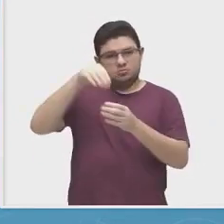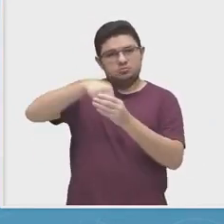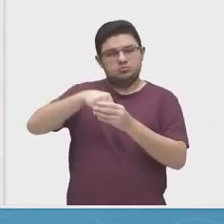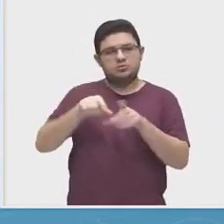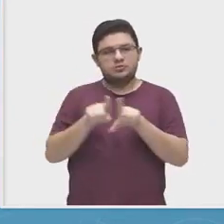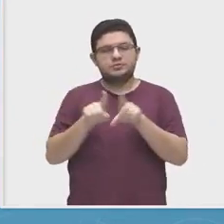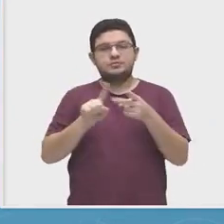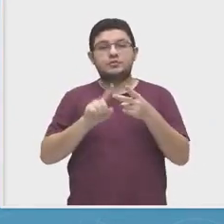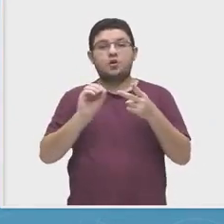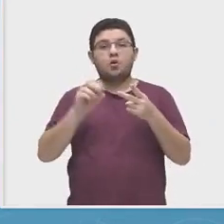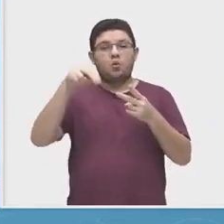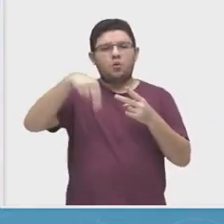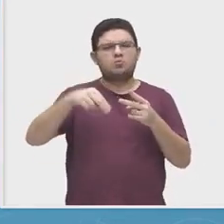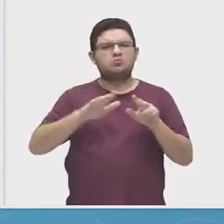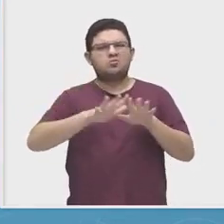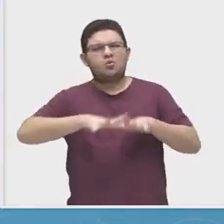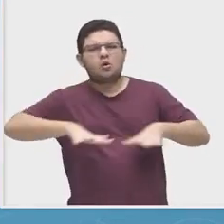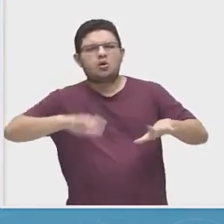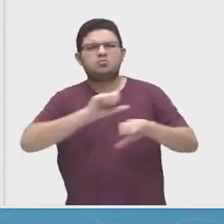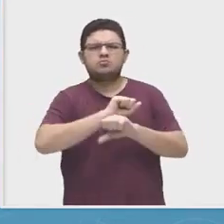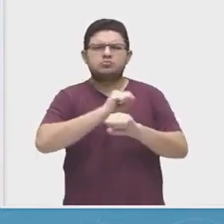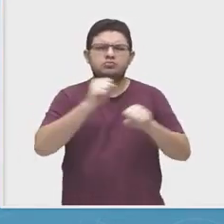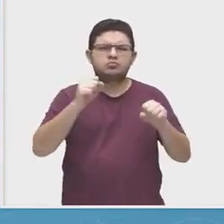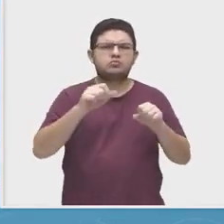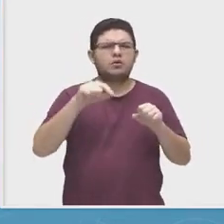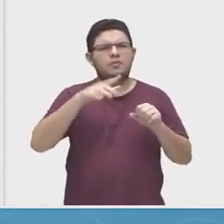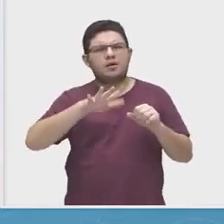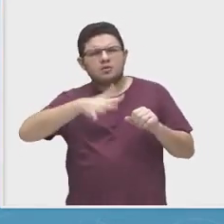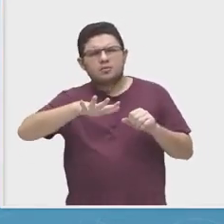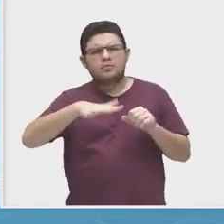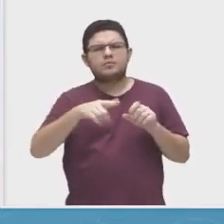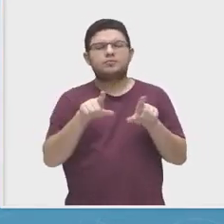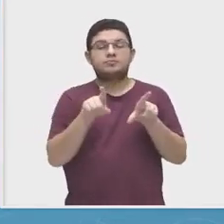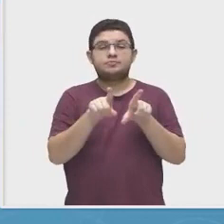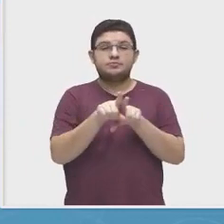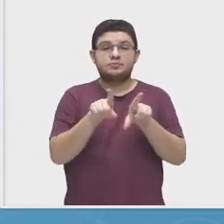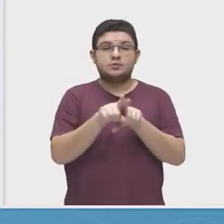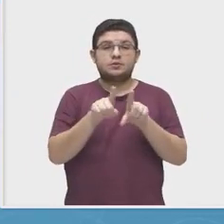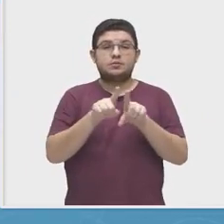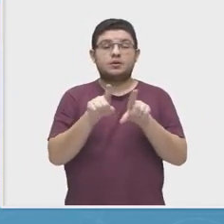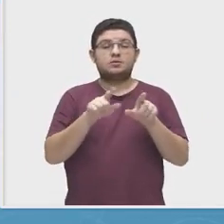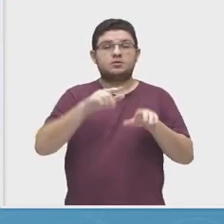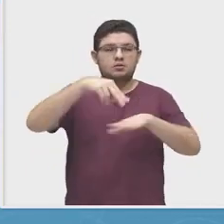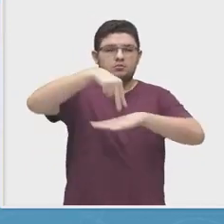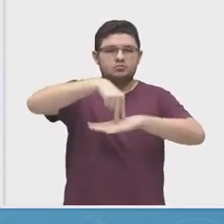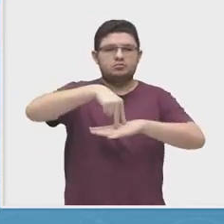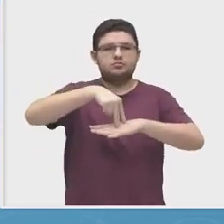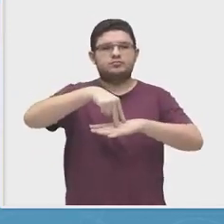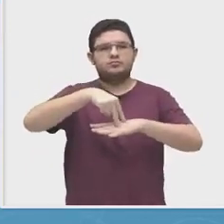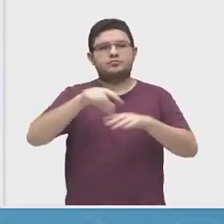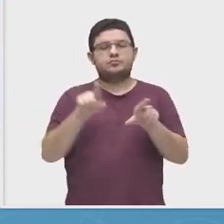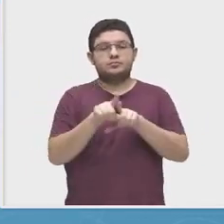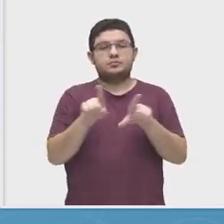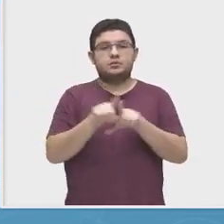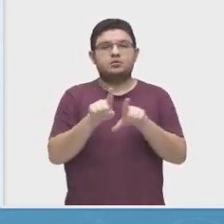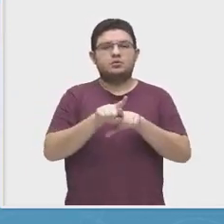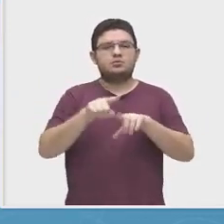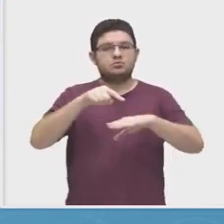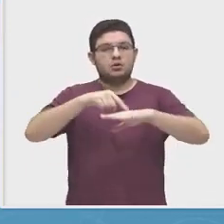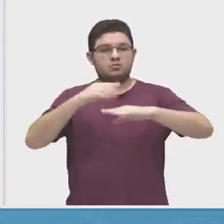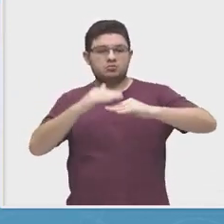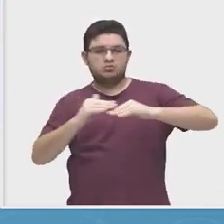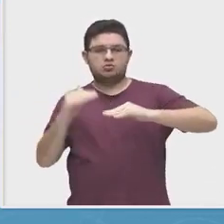é um local não muito amplo, também não muito específico, intermediário, e superfícies, e também com a ideia de sobre alguma